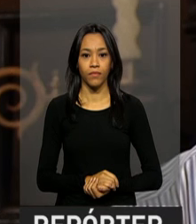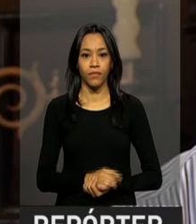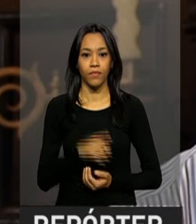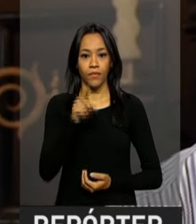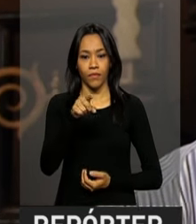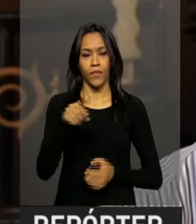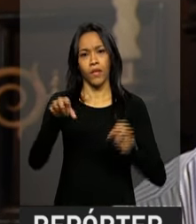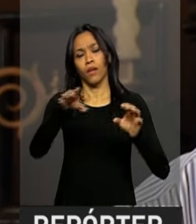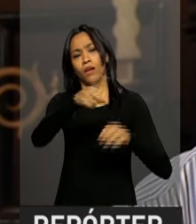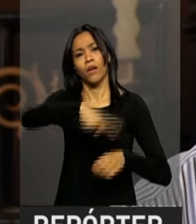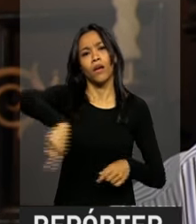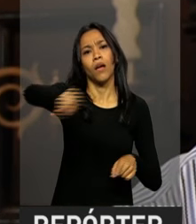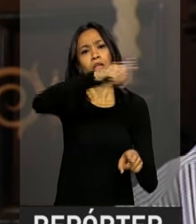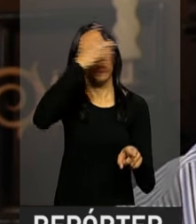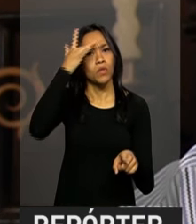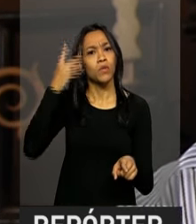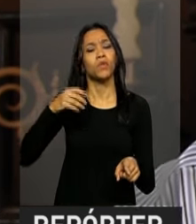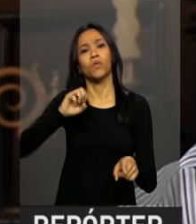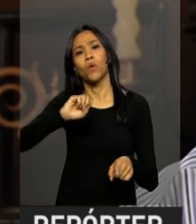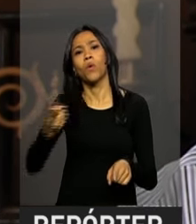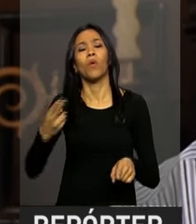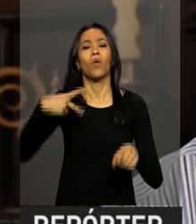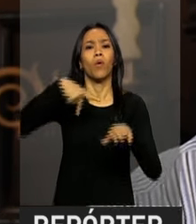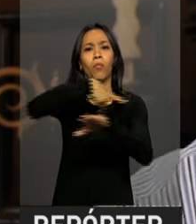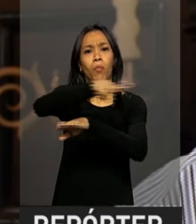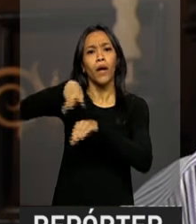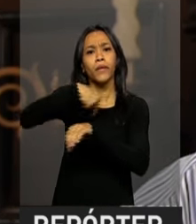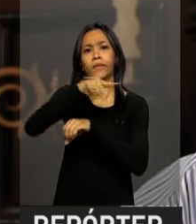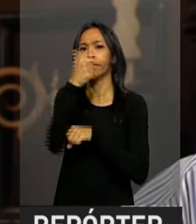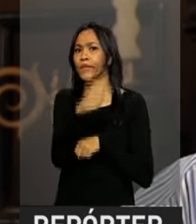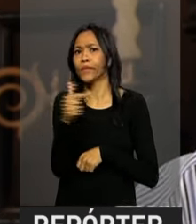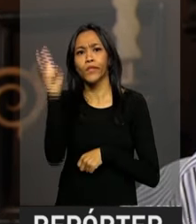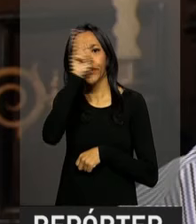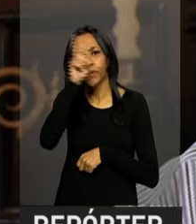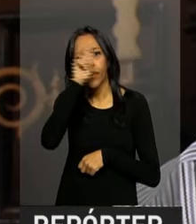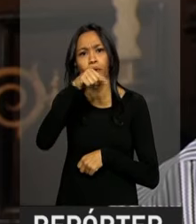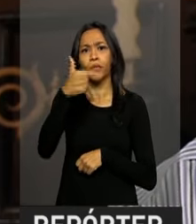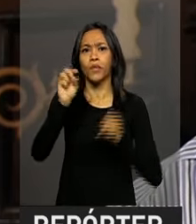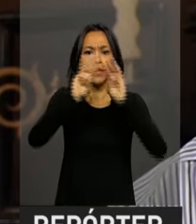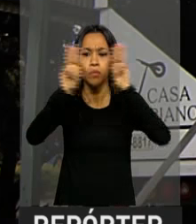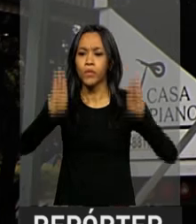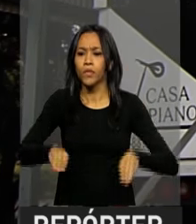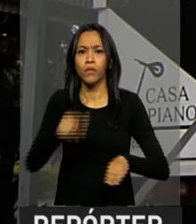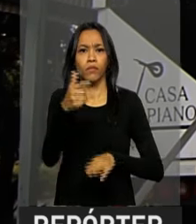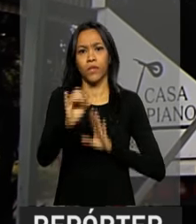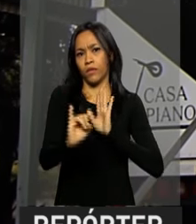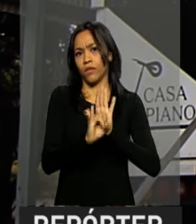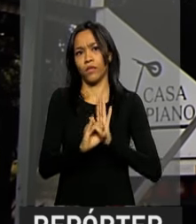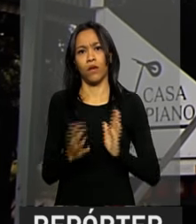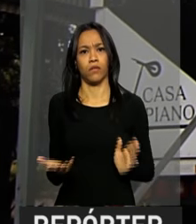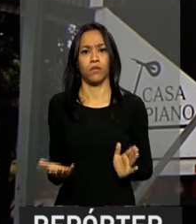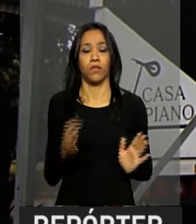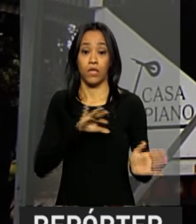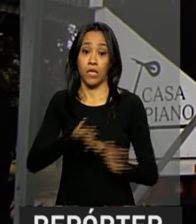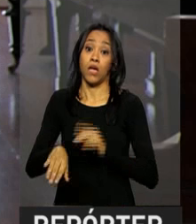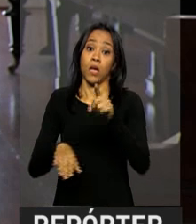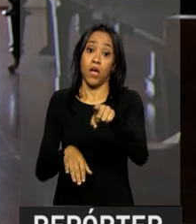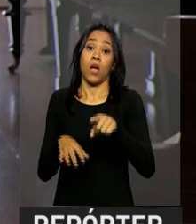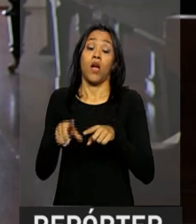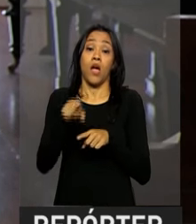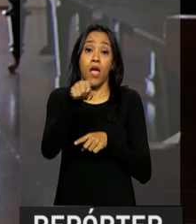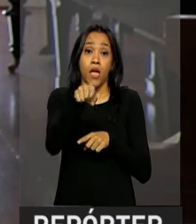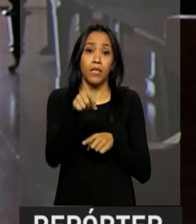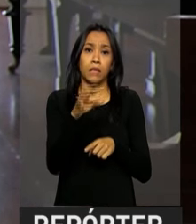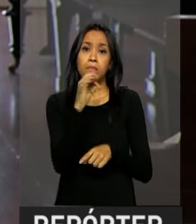comunidade ou país que não tenha história que não tenha um museu não tem identidade o Museu Itinerante do piano é um